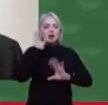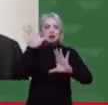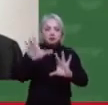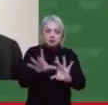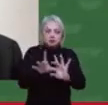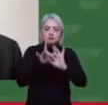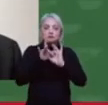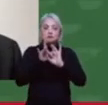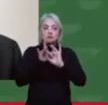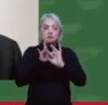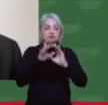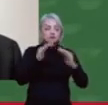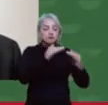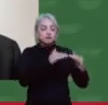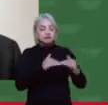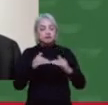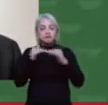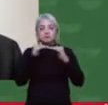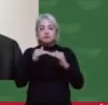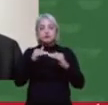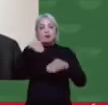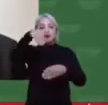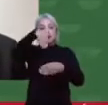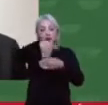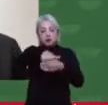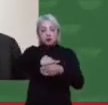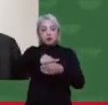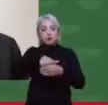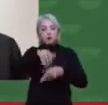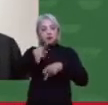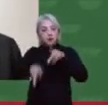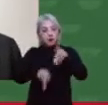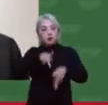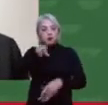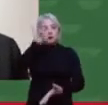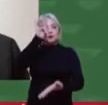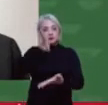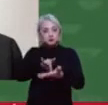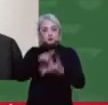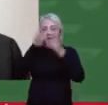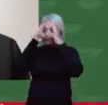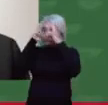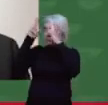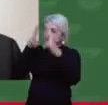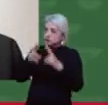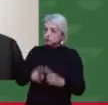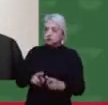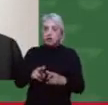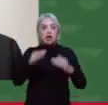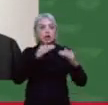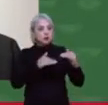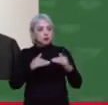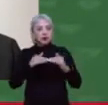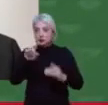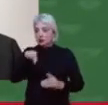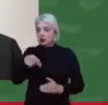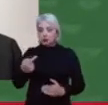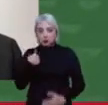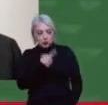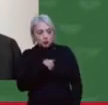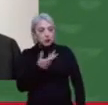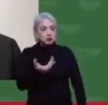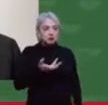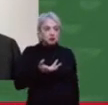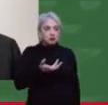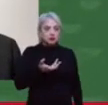vinculada para que a democracia e o voto do povo efetivamente seja respeitado. Democracia é isso, é o que nós